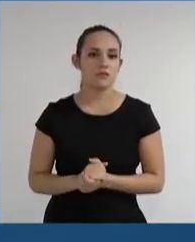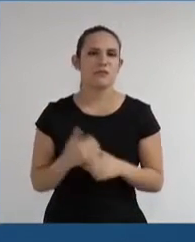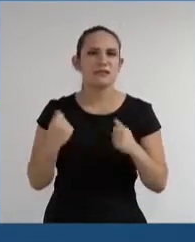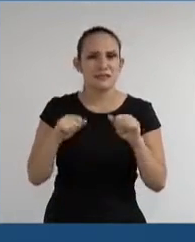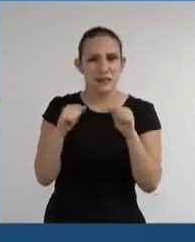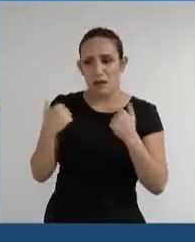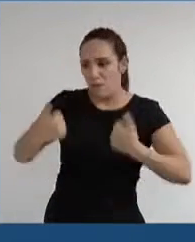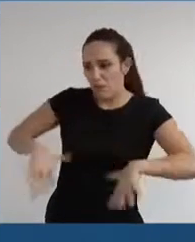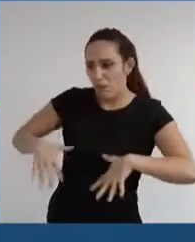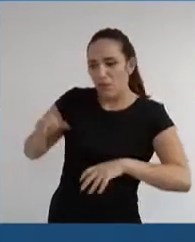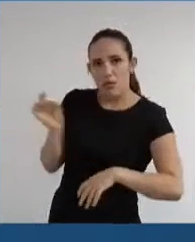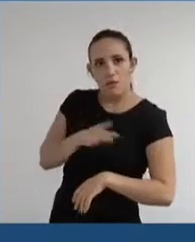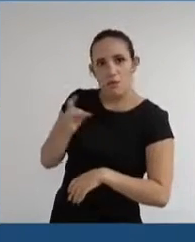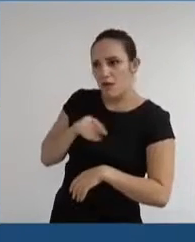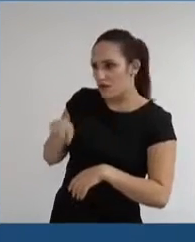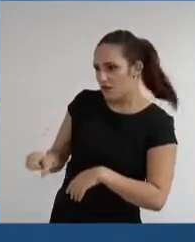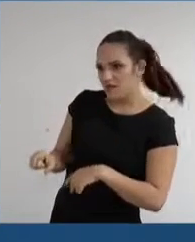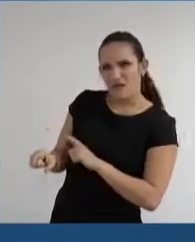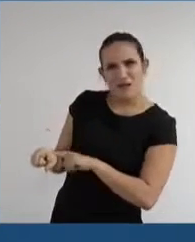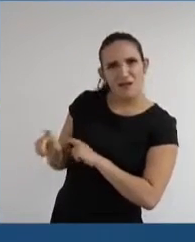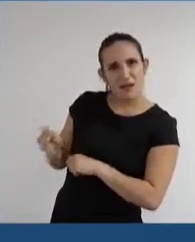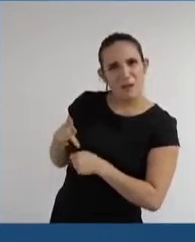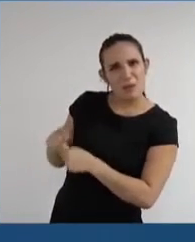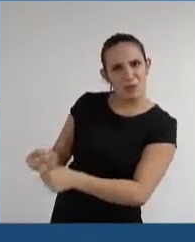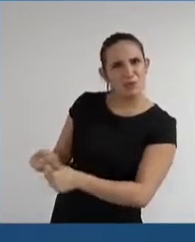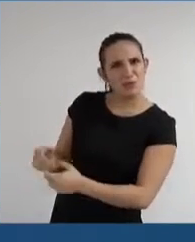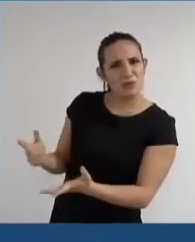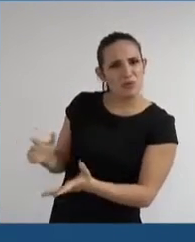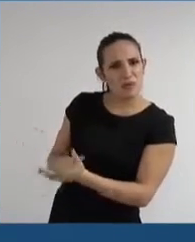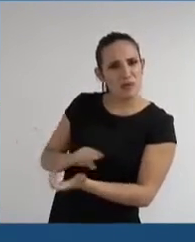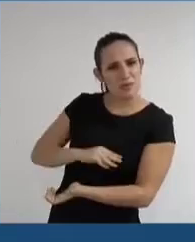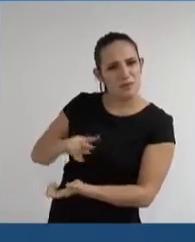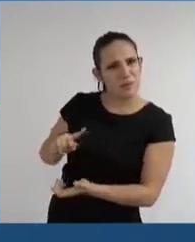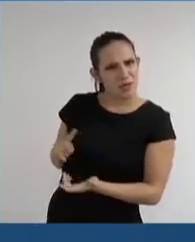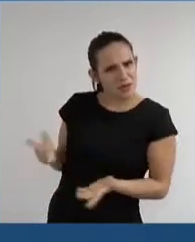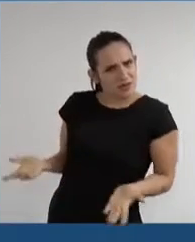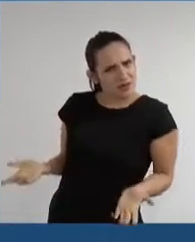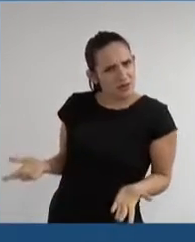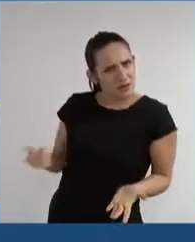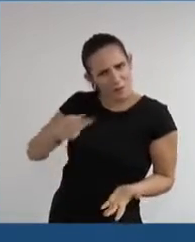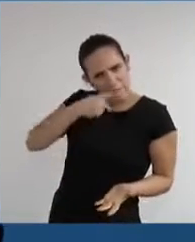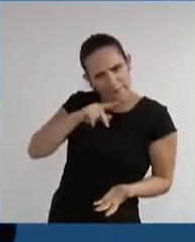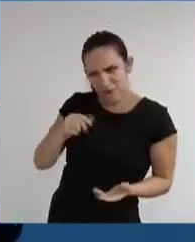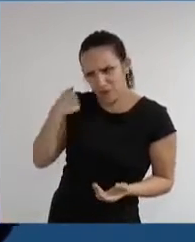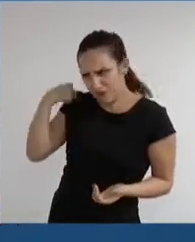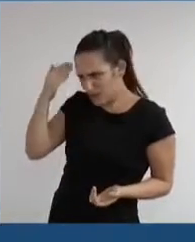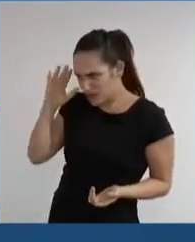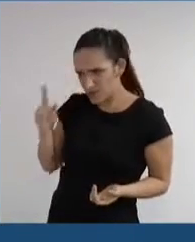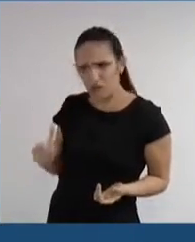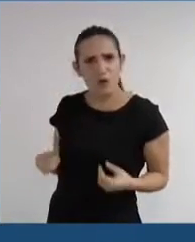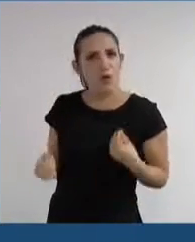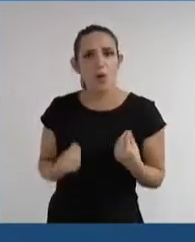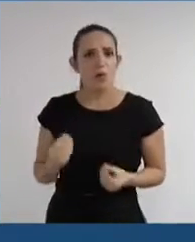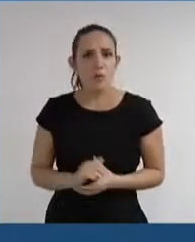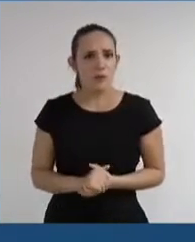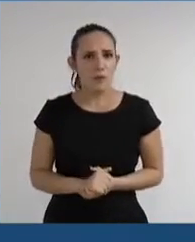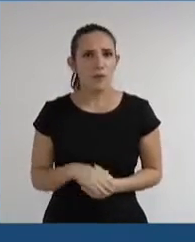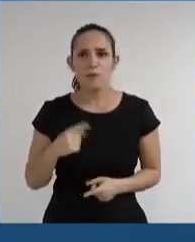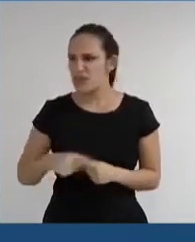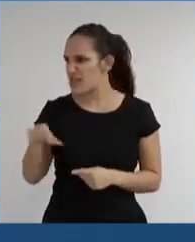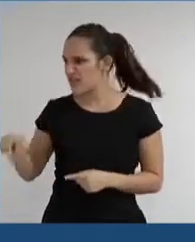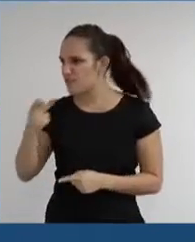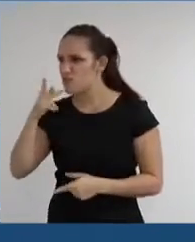tem que ficar com medo de um promotor público, deputado Valsilvio. tem que estar com medo, porque falou que